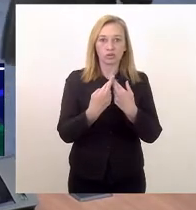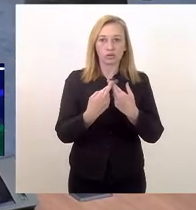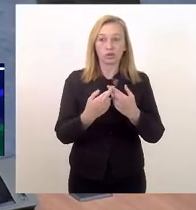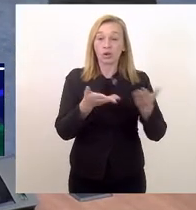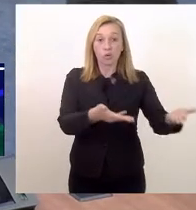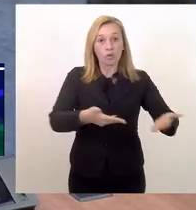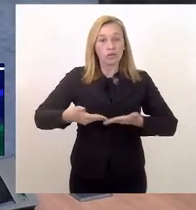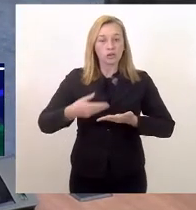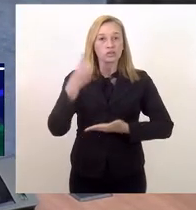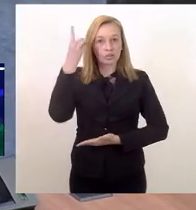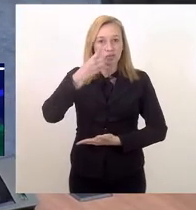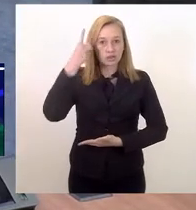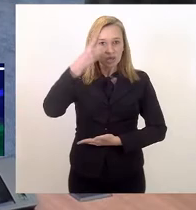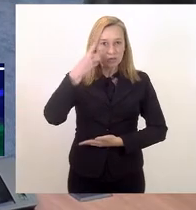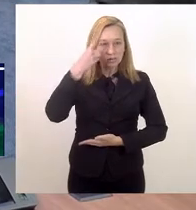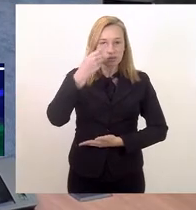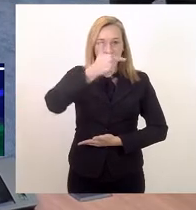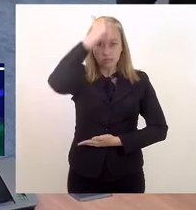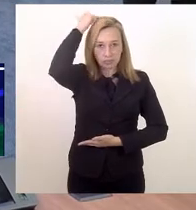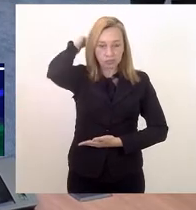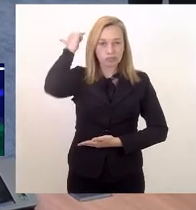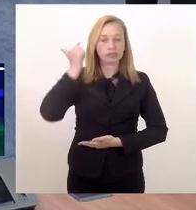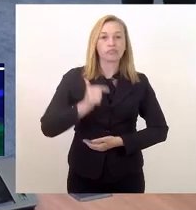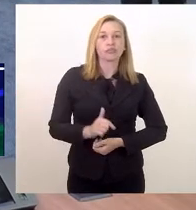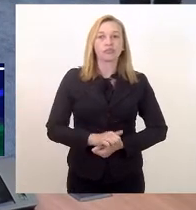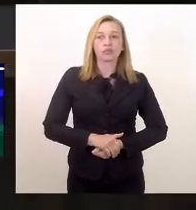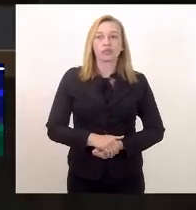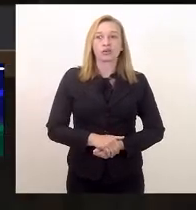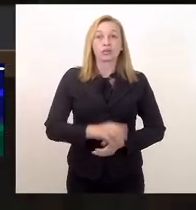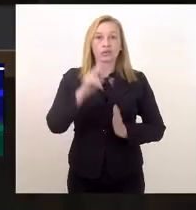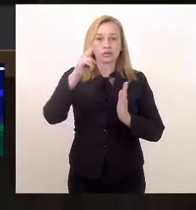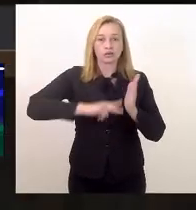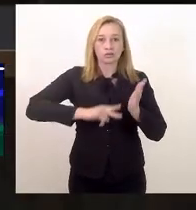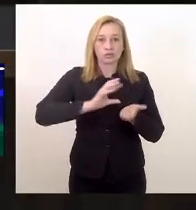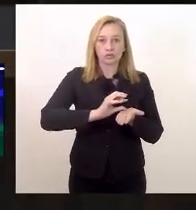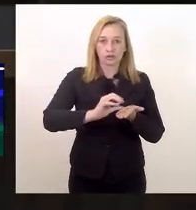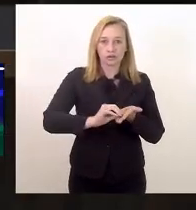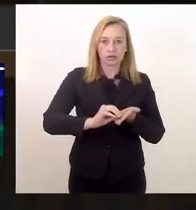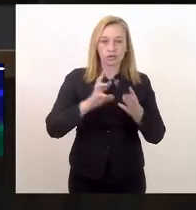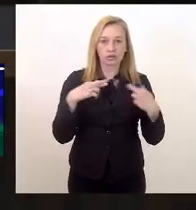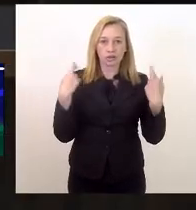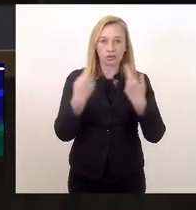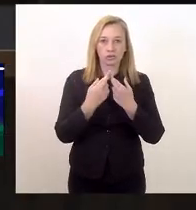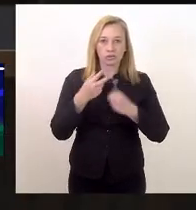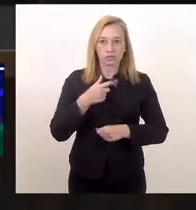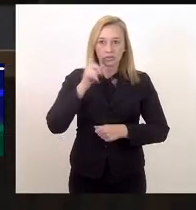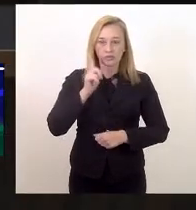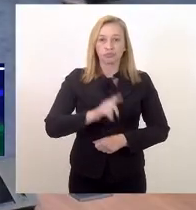convida o senhor deputado Luiz Paulo para fazer a leitura da ata da sessão anterior.